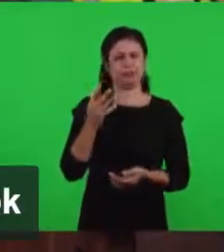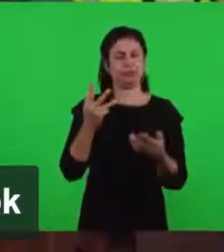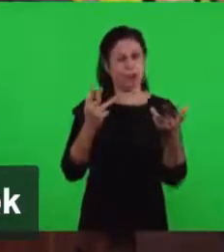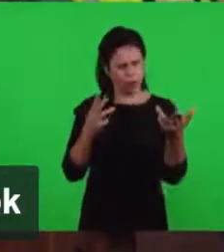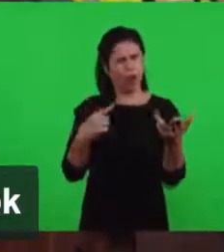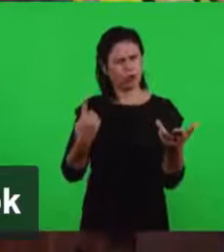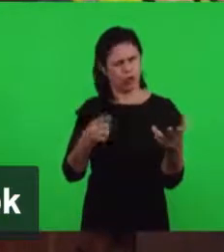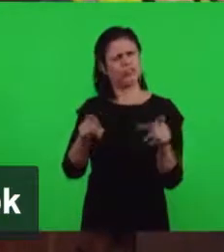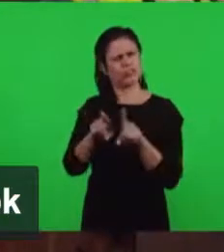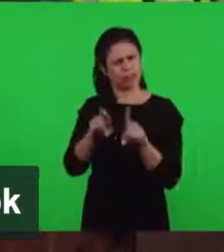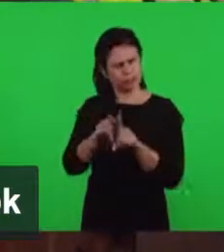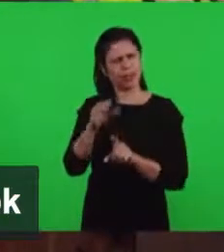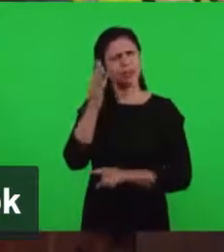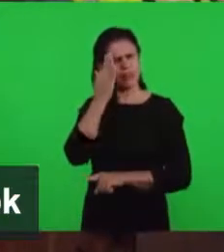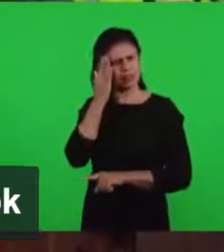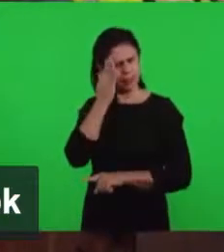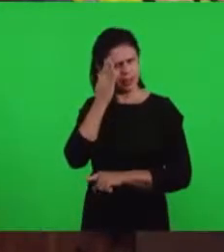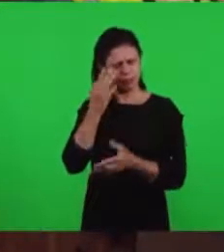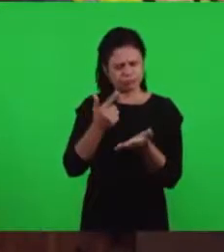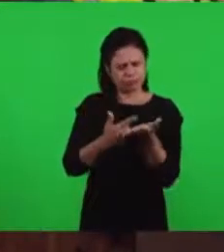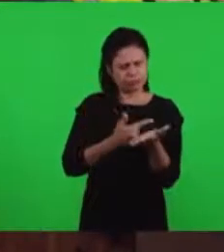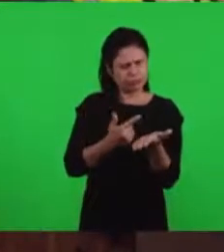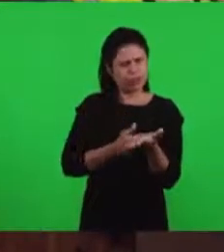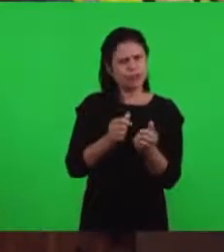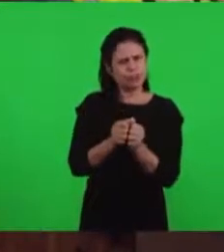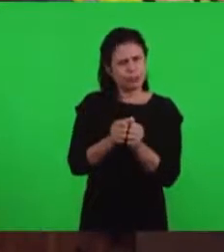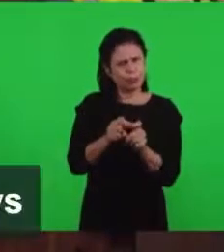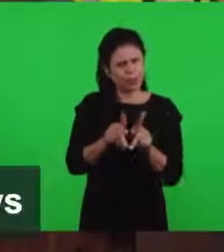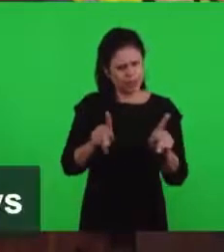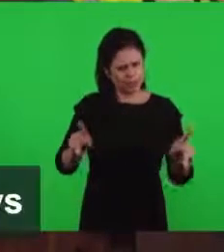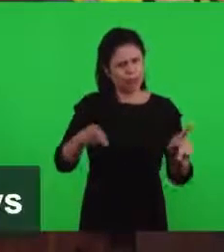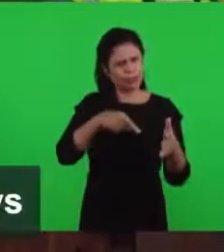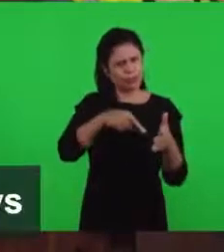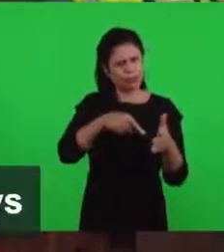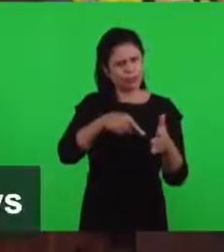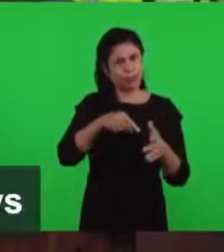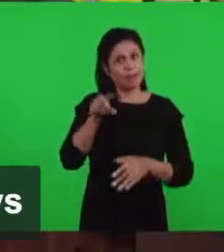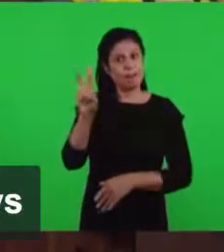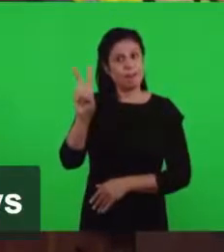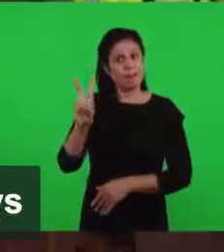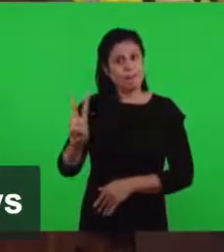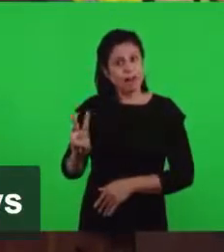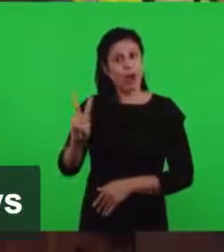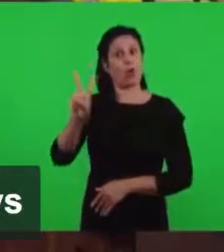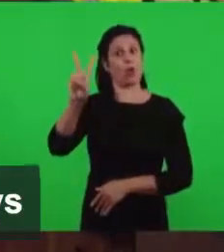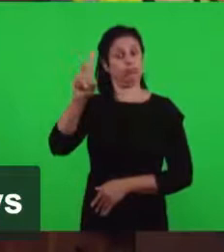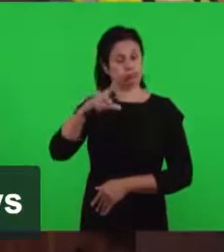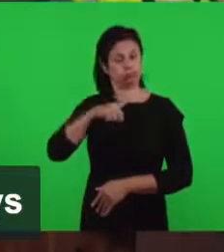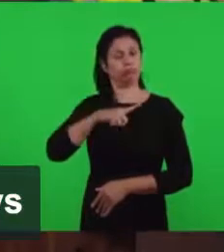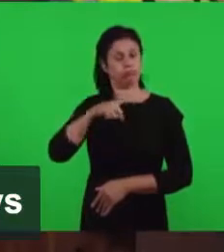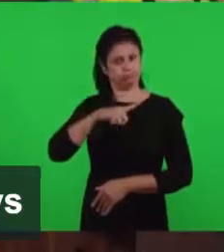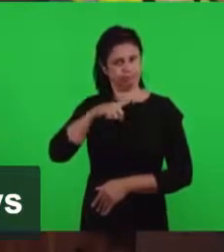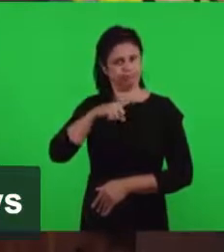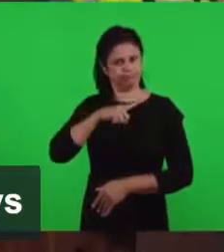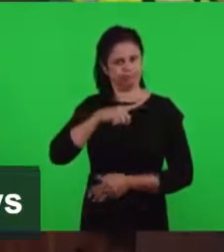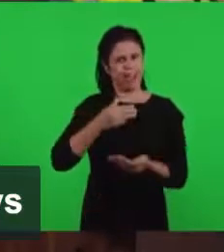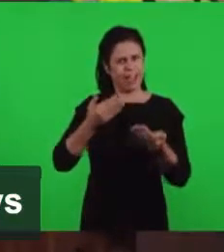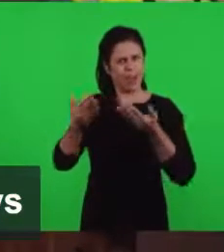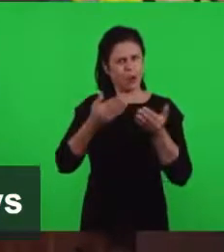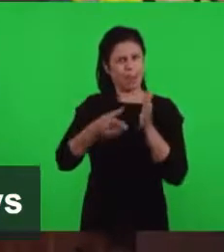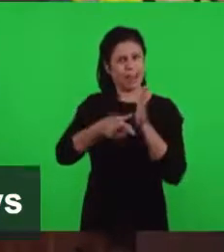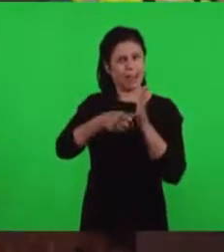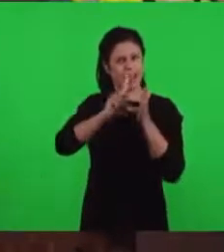o valor do livro que se abre para a igreja nos últimos